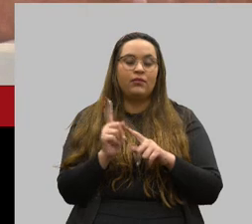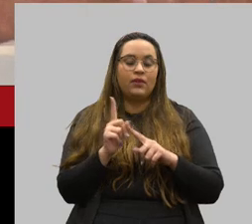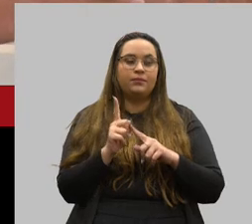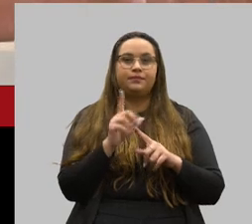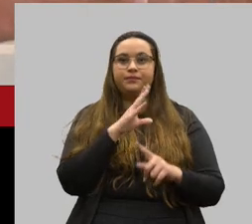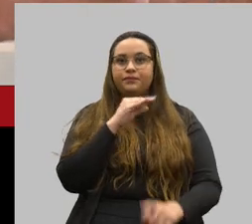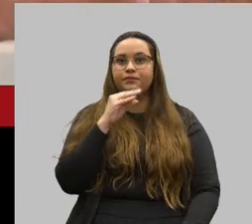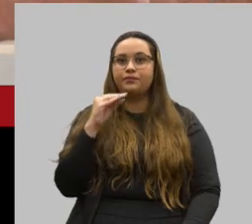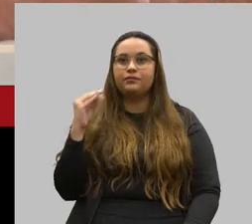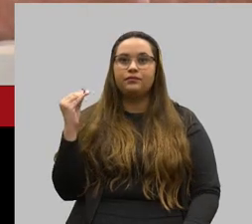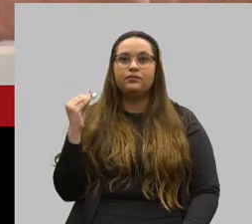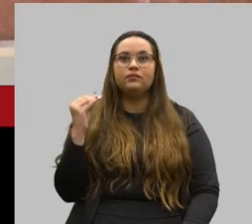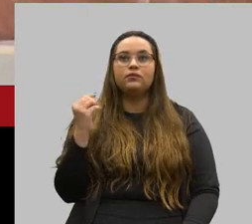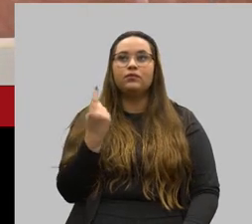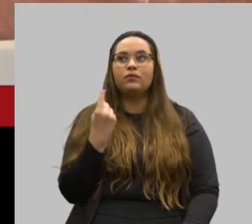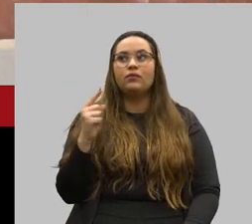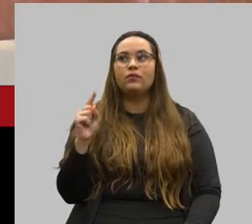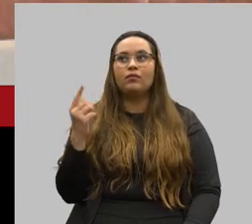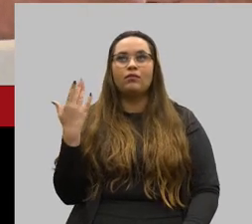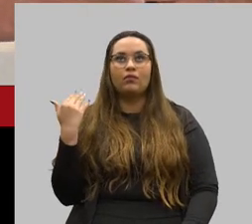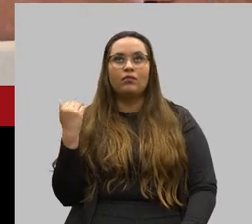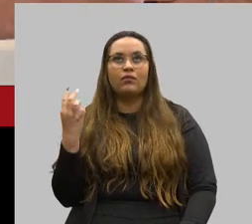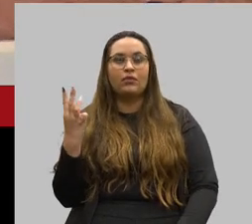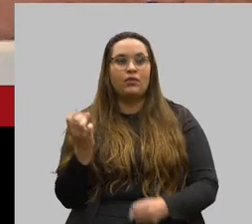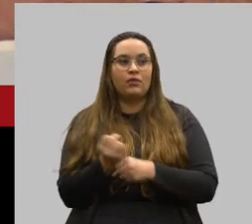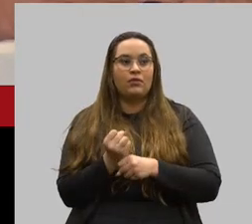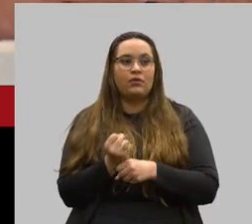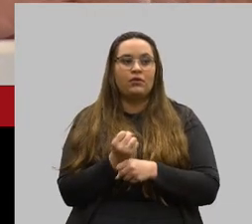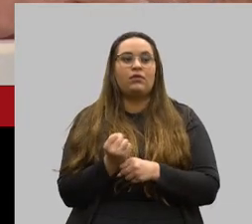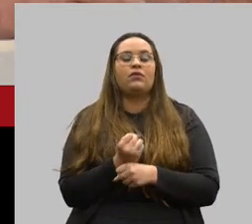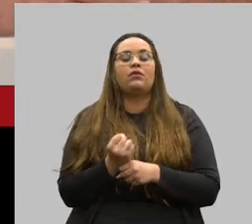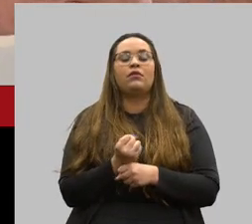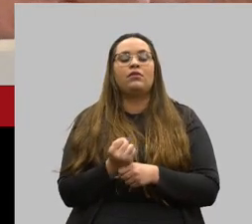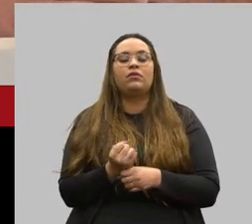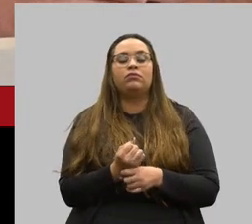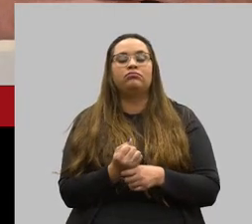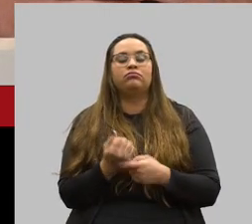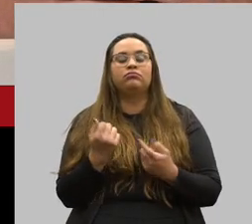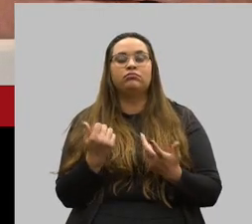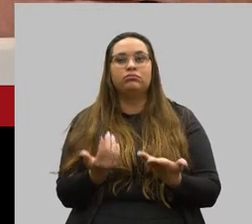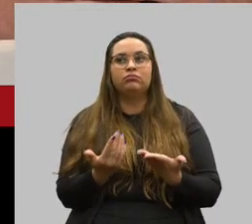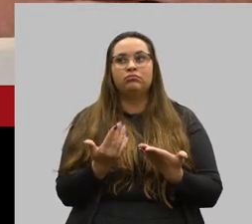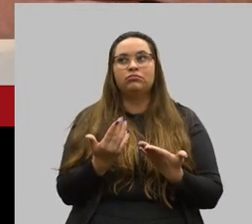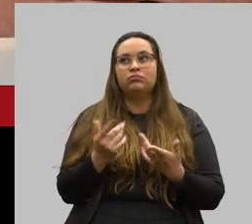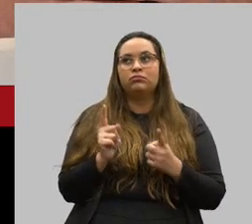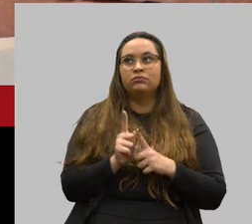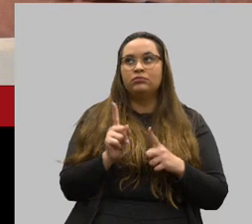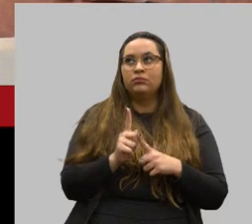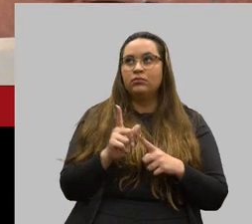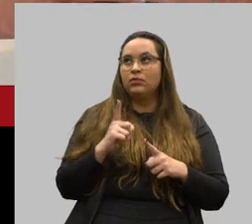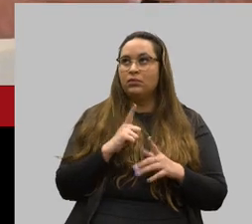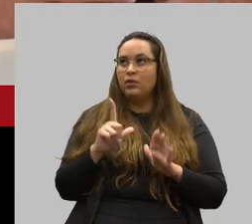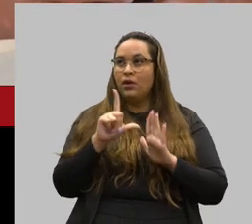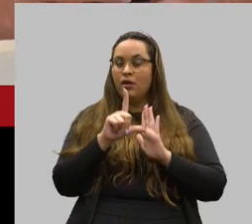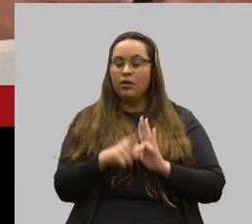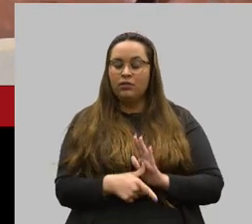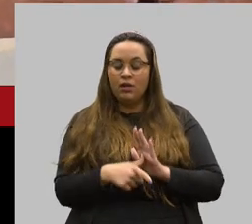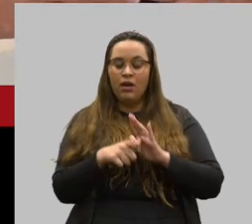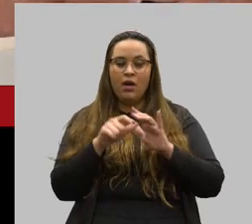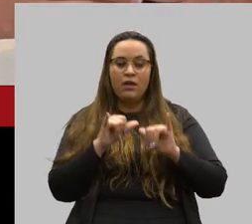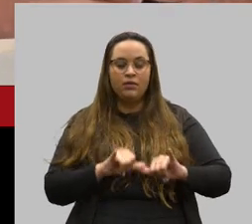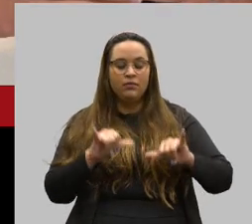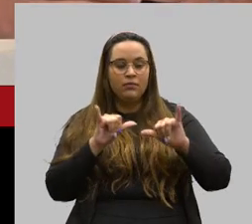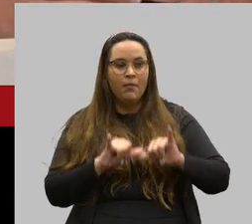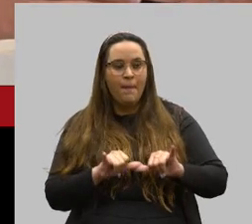discriminando as informações de acordo com cada cargo policial e administrativo indicando se existe algum atraso nessas publicações e nos